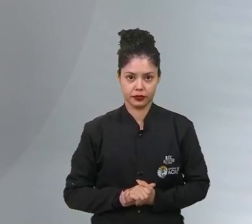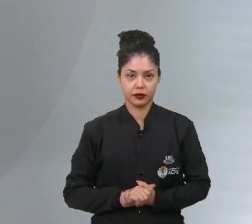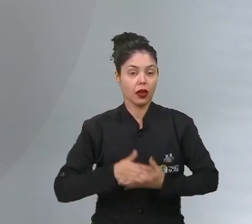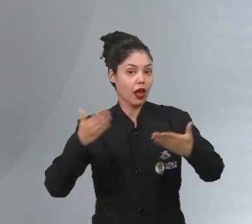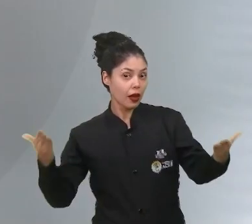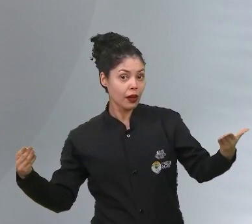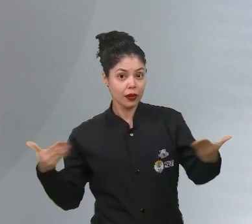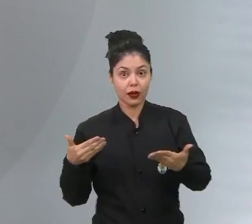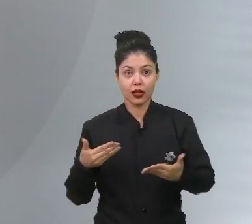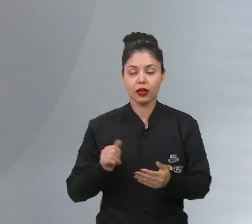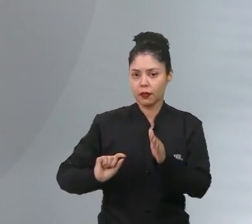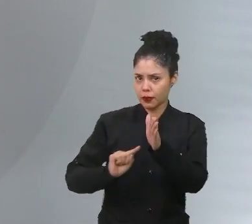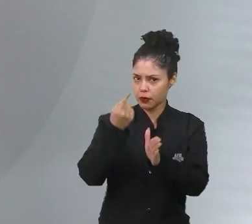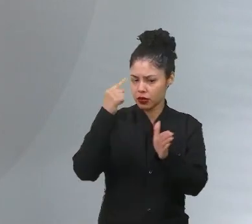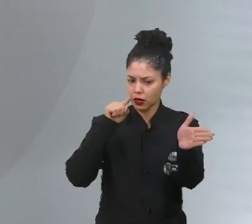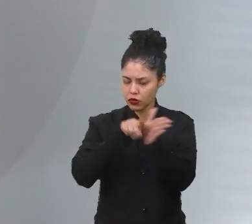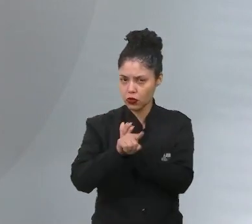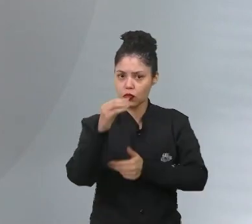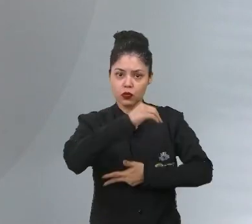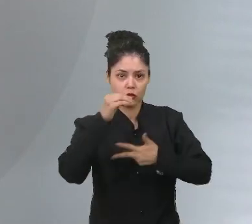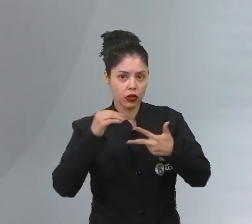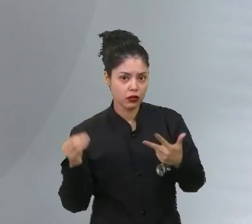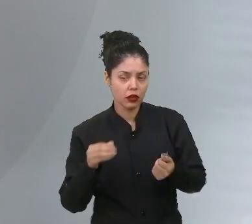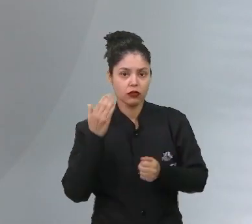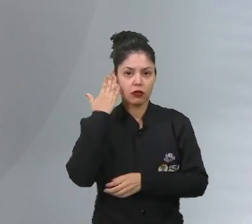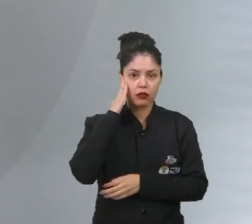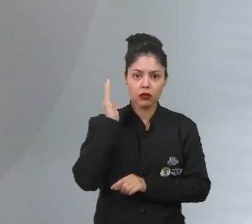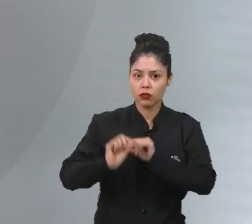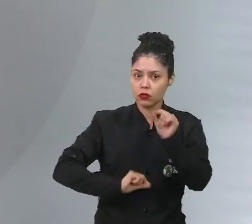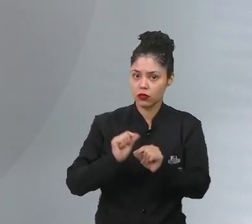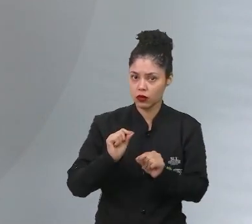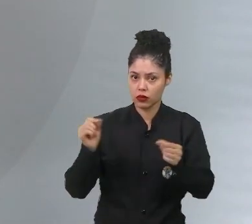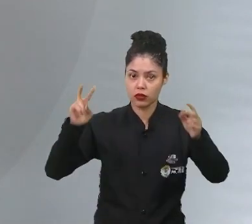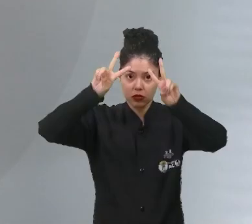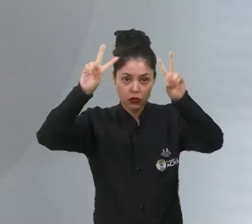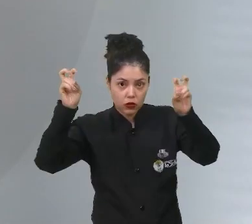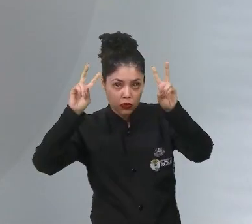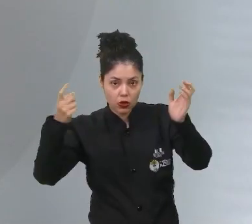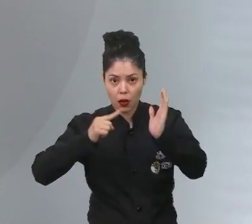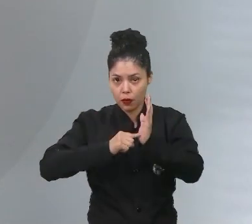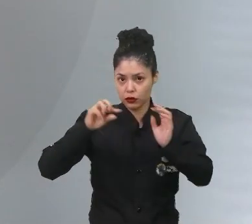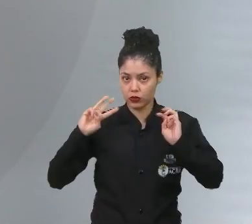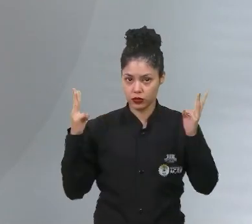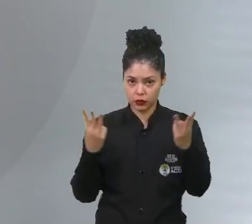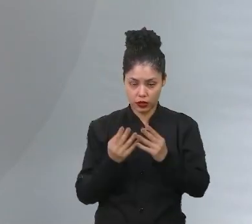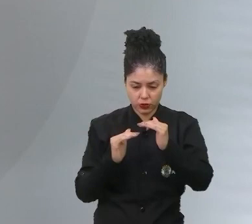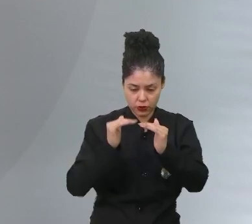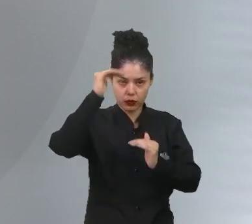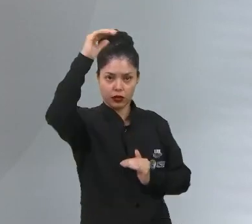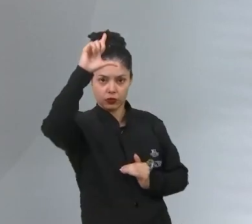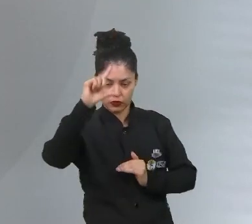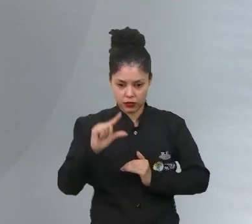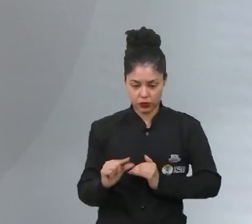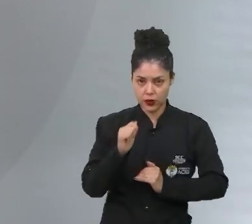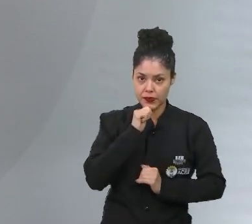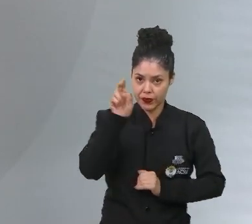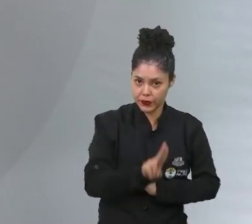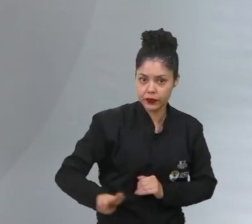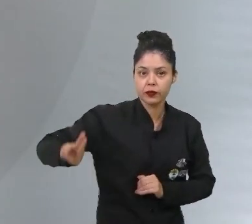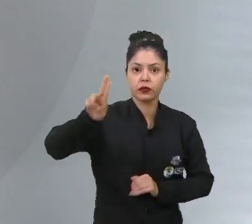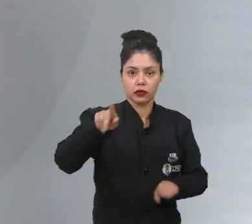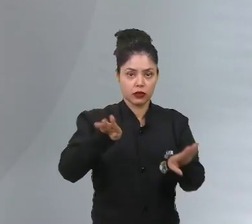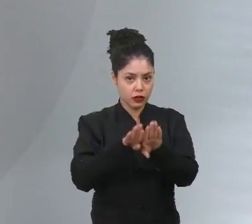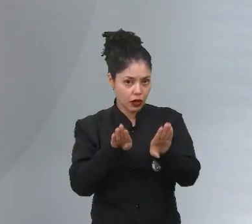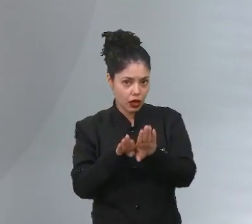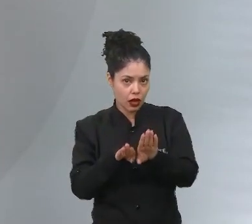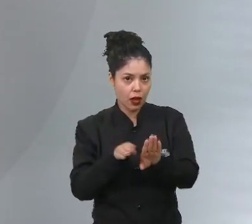Bem, pessoal, agora a gente vai para a primeira questão do Enem, né? E você vai entender o seguinte, essas abordagens de ponto de máximo, ponto de mínimo, o Enem utiliza muito. E a gente